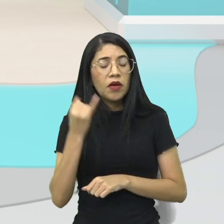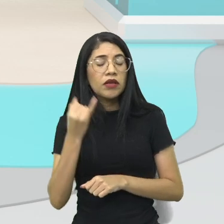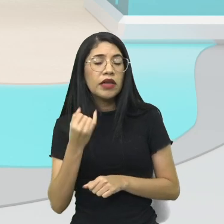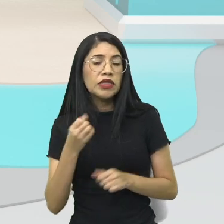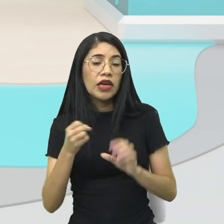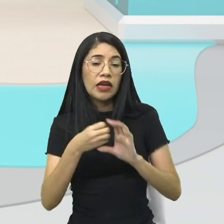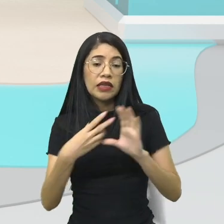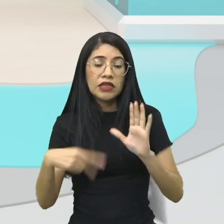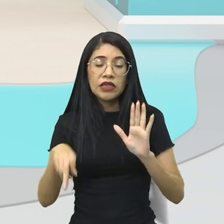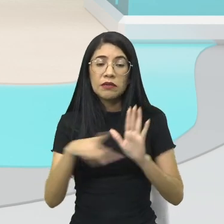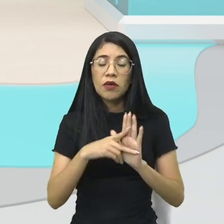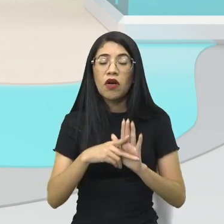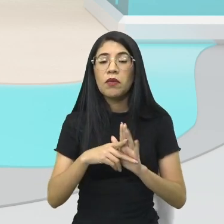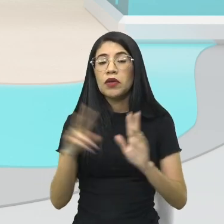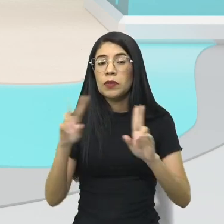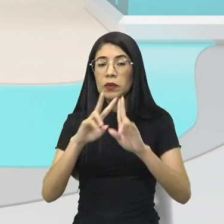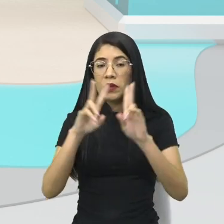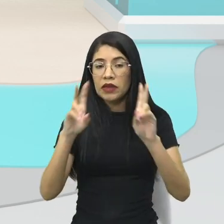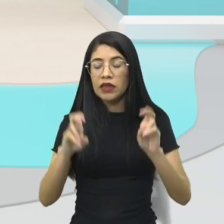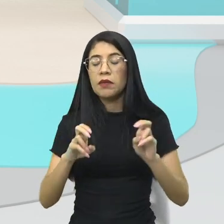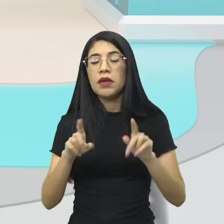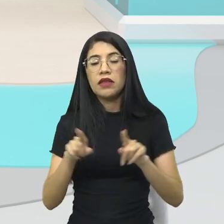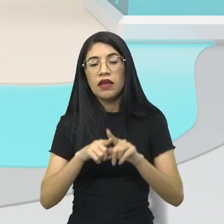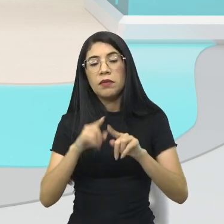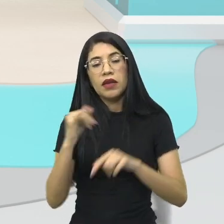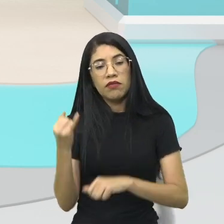características específicas desse objeto vai me ajudar